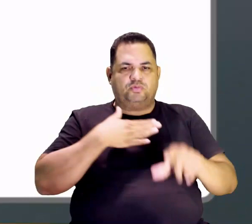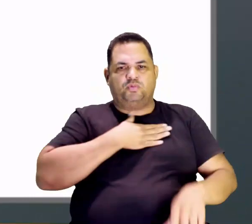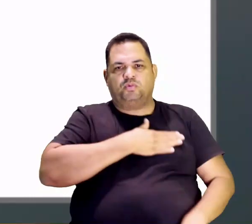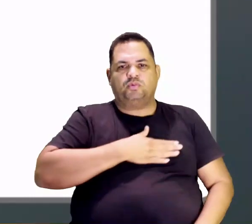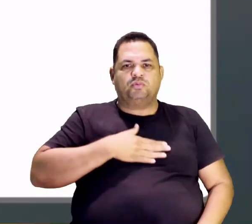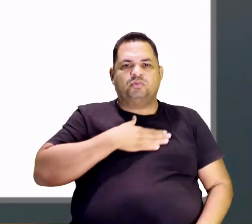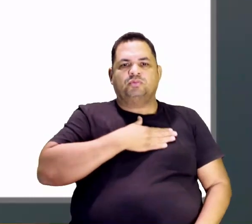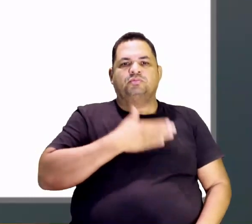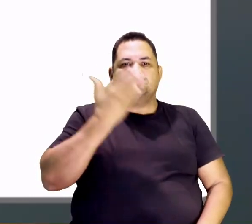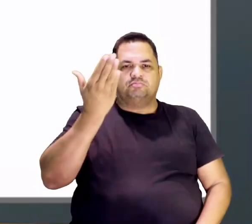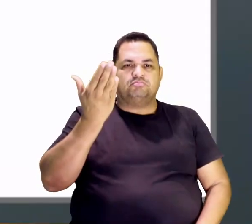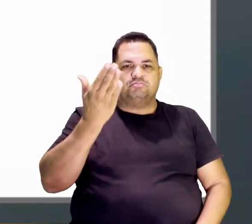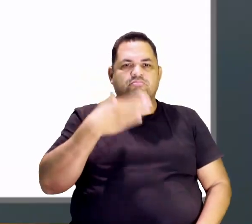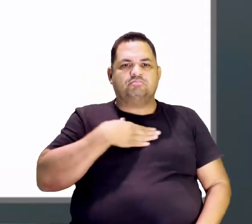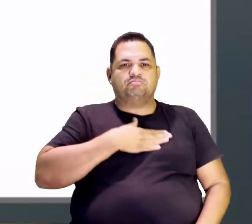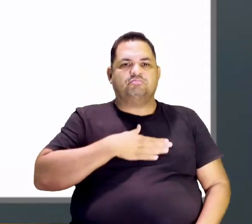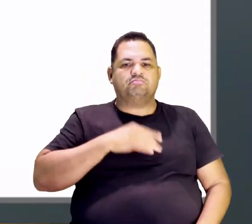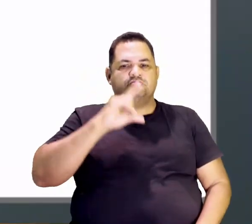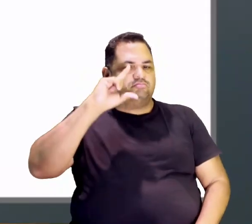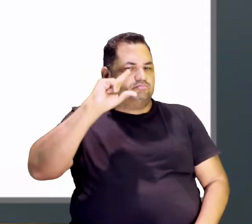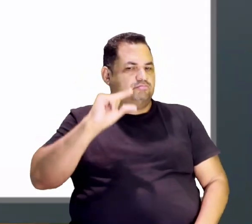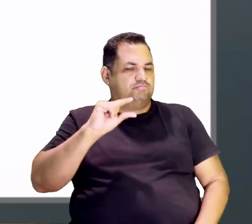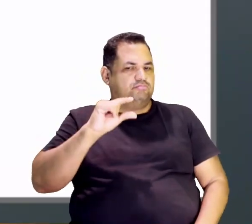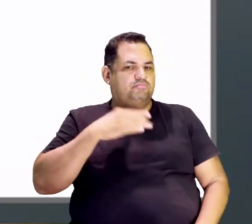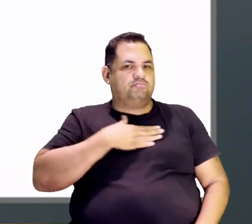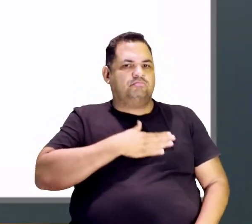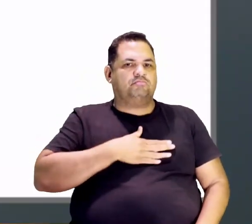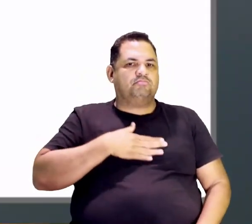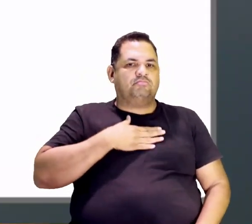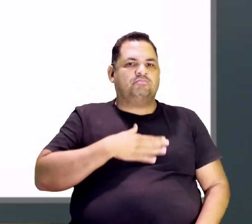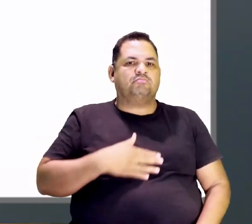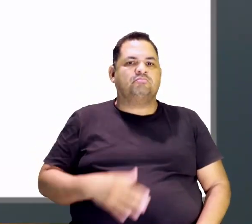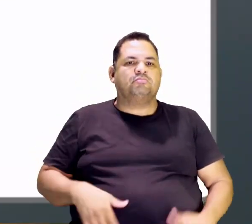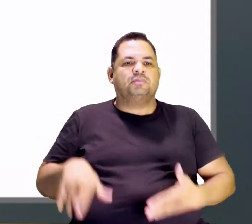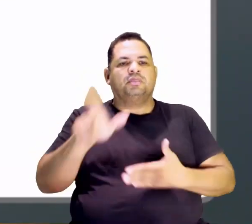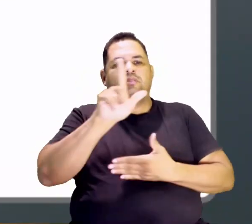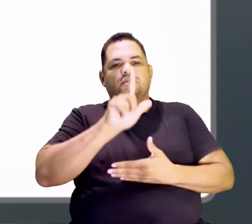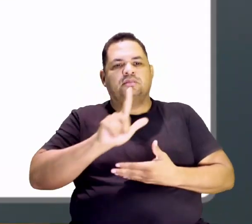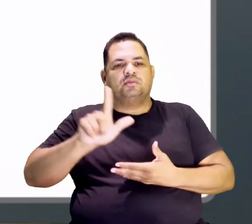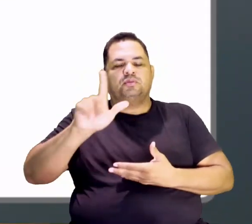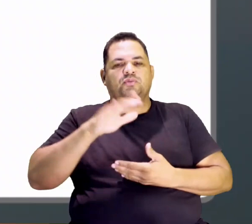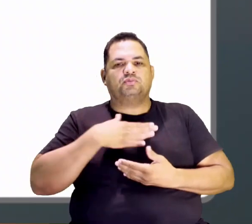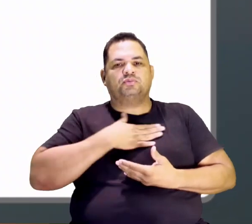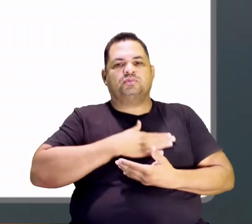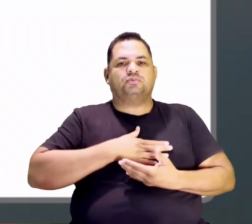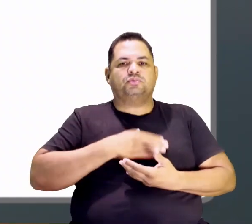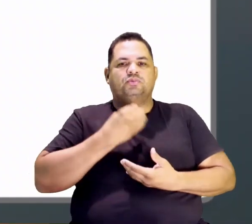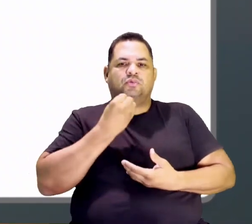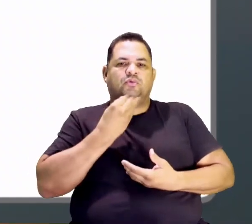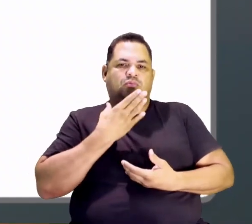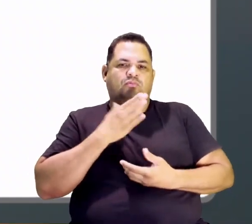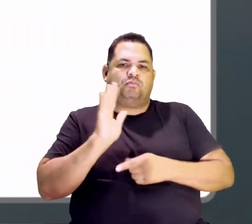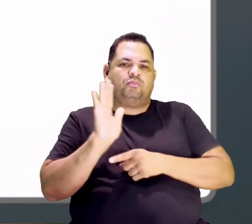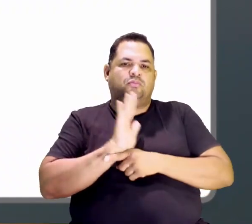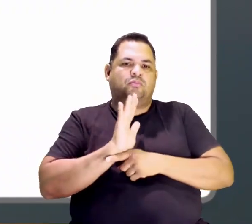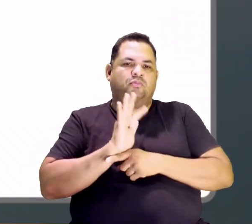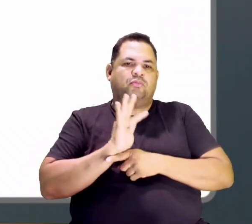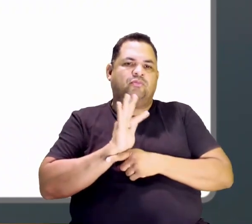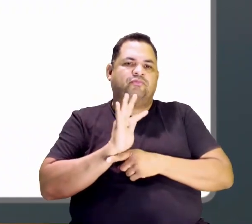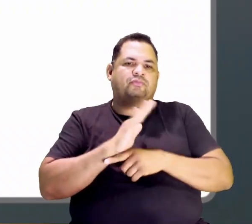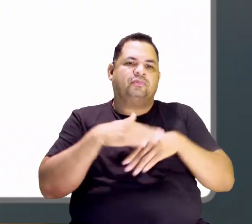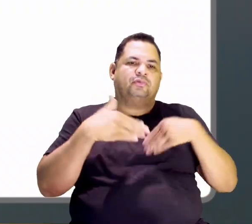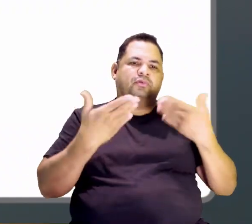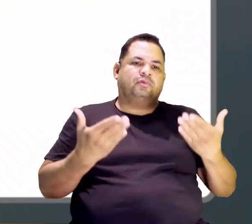dessa pegada. Gosto um pouquinho, né? Eu gosto da parte da literatura, eu gosto de um bom cinema, as artes visuais, né? Então,